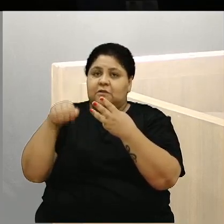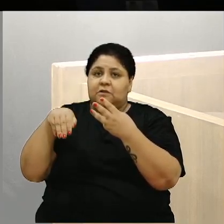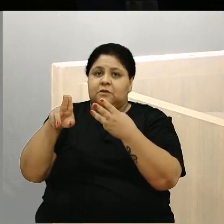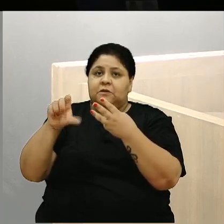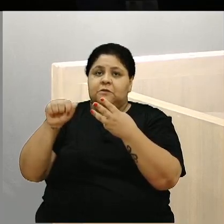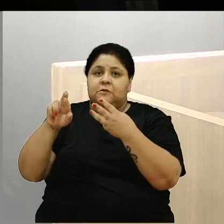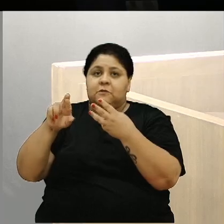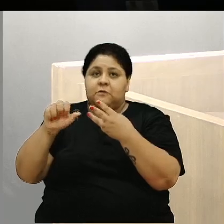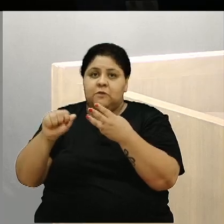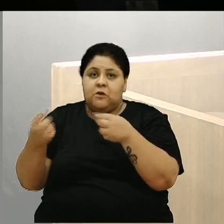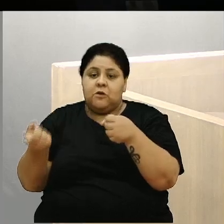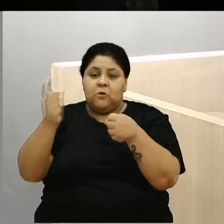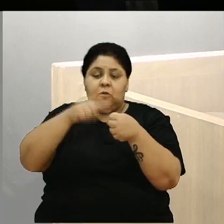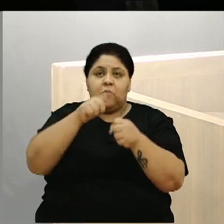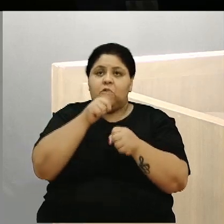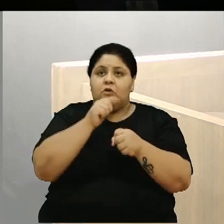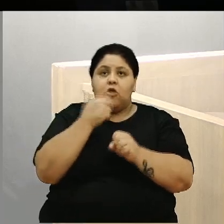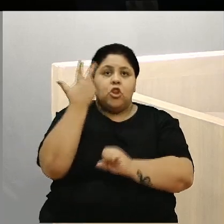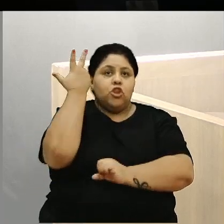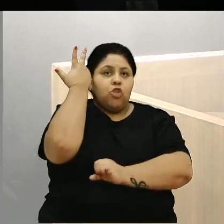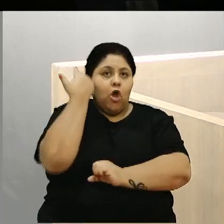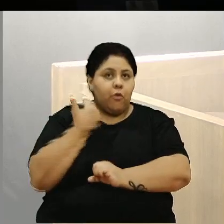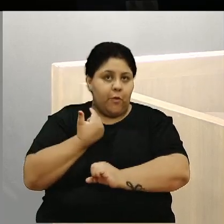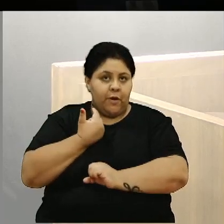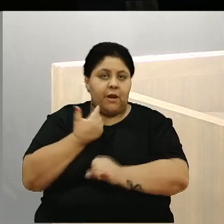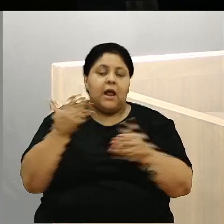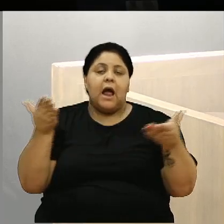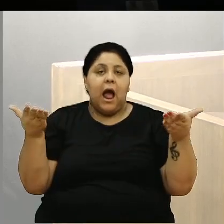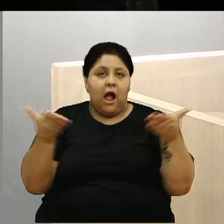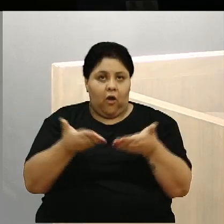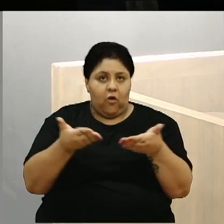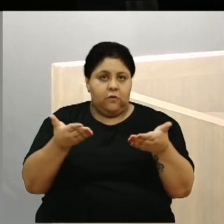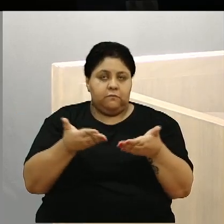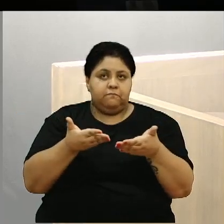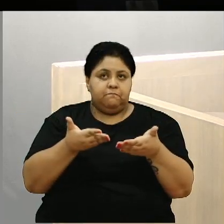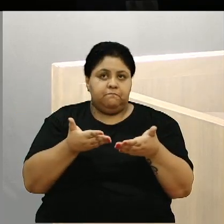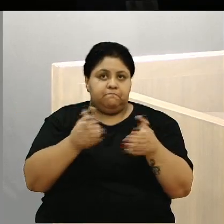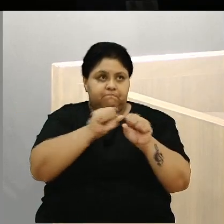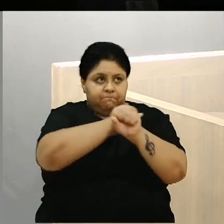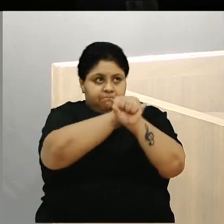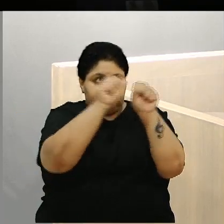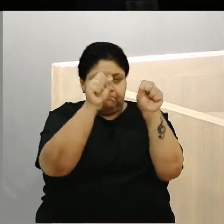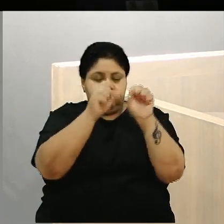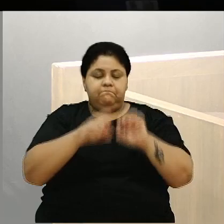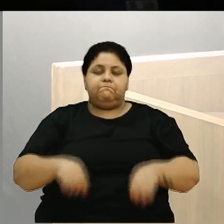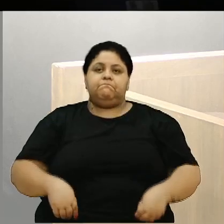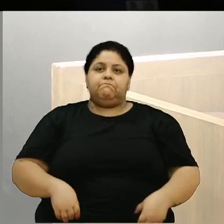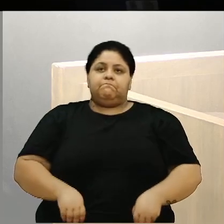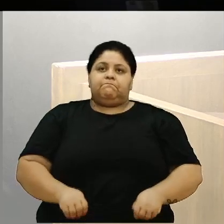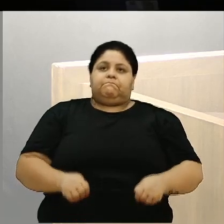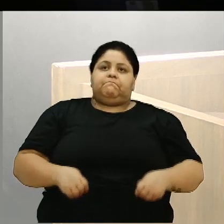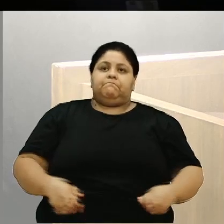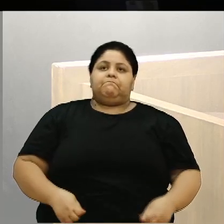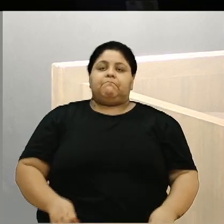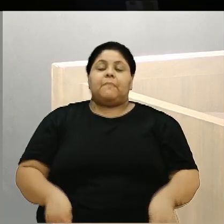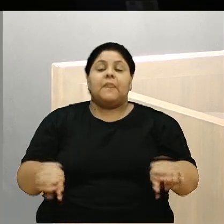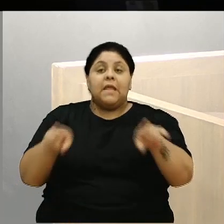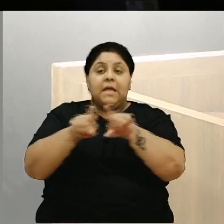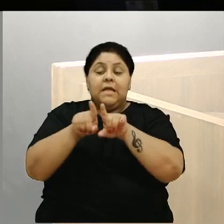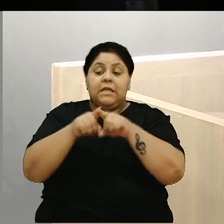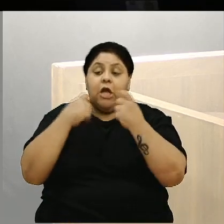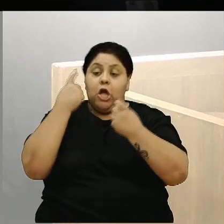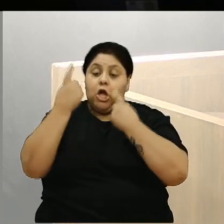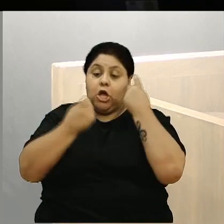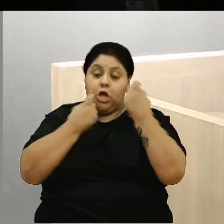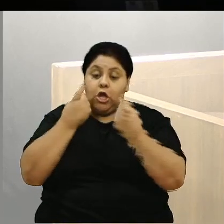restabelecimento já está normalizado agora pela manhã. Dizer também que nos preocupa muito a situação